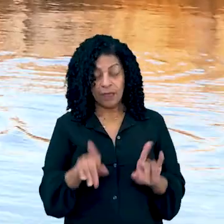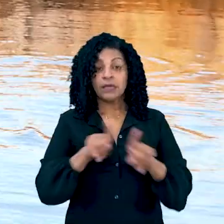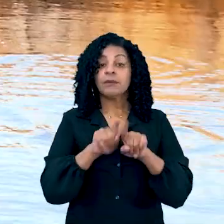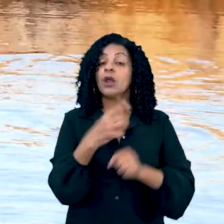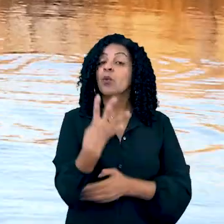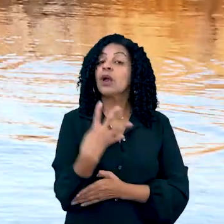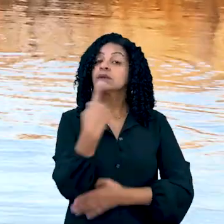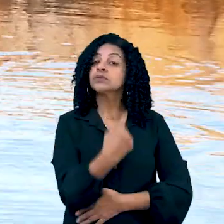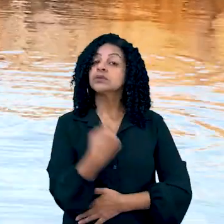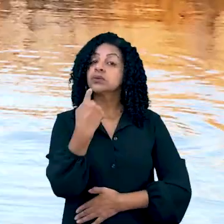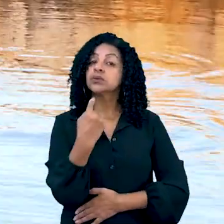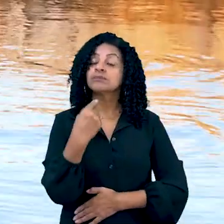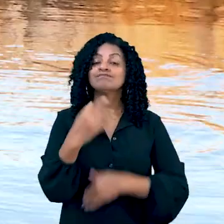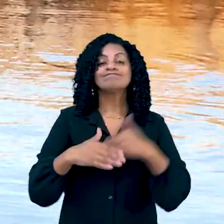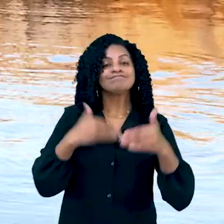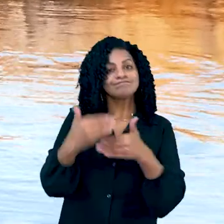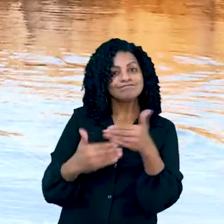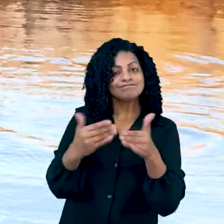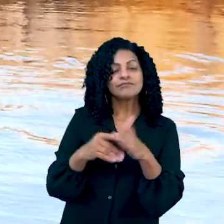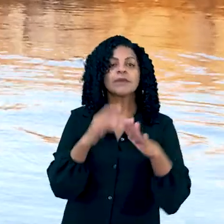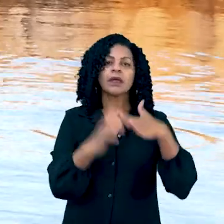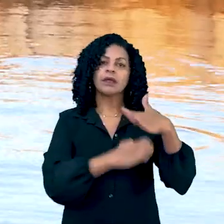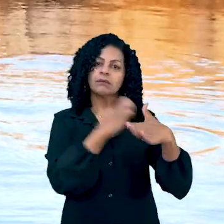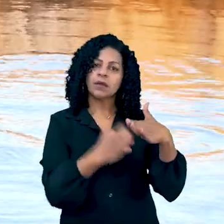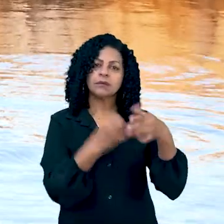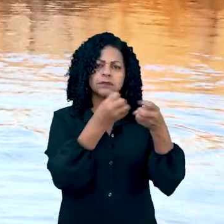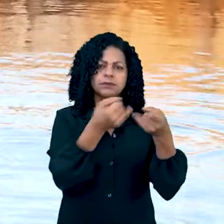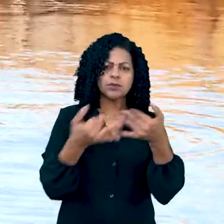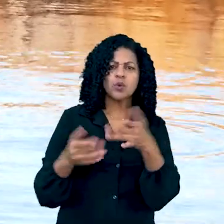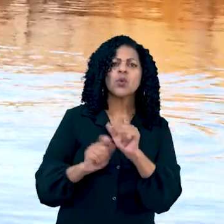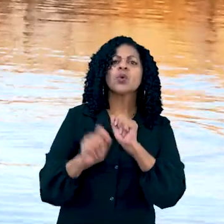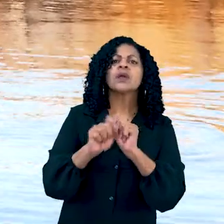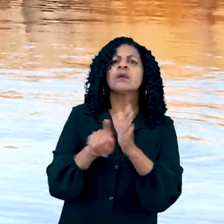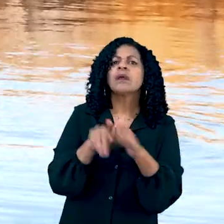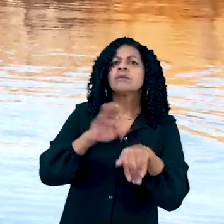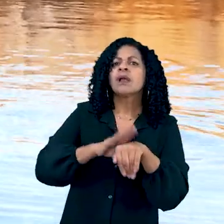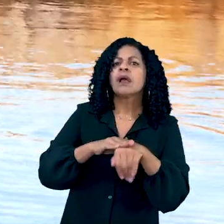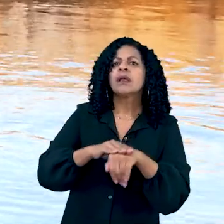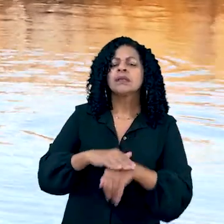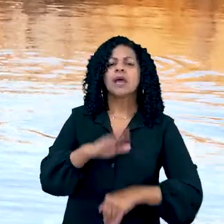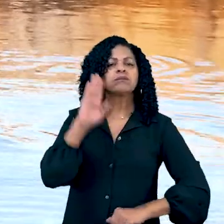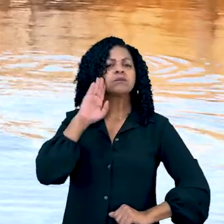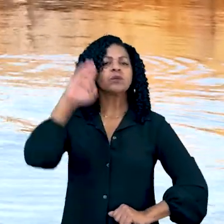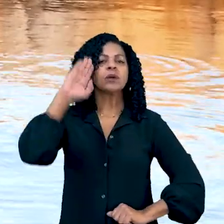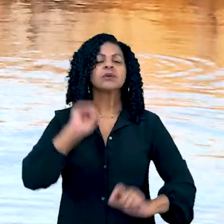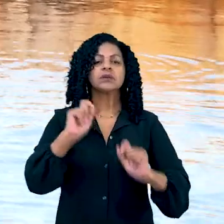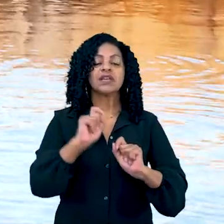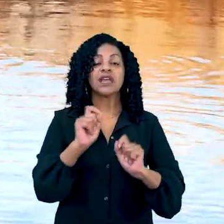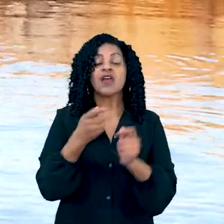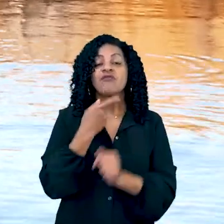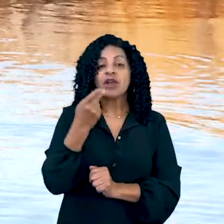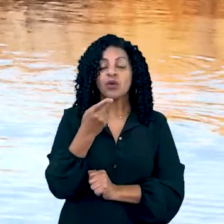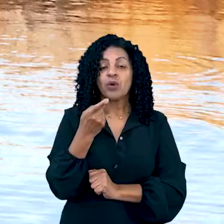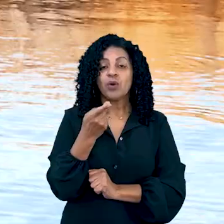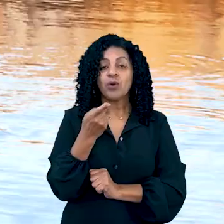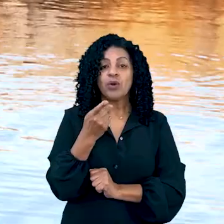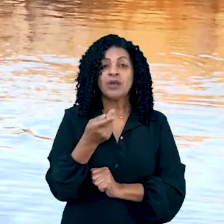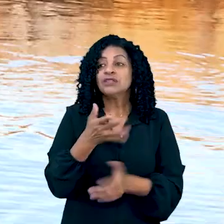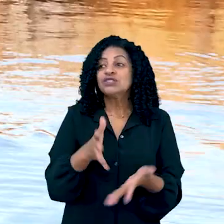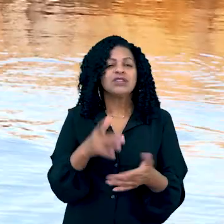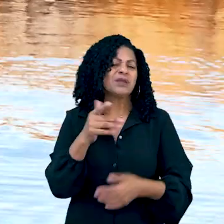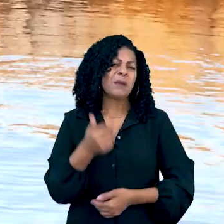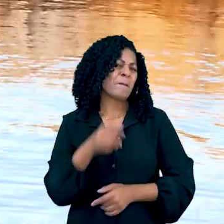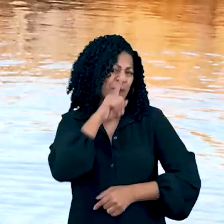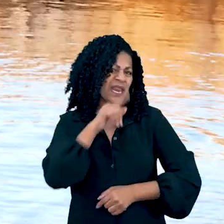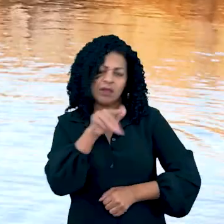apenas 4 jornadas. A empresa argumentou ainda que as atividades da guarda portuária apresentavam um baixo número de